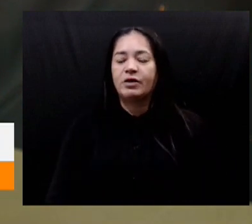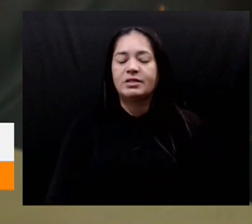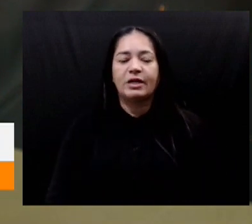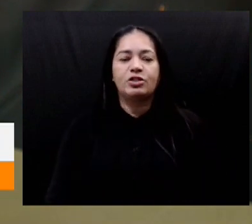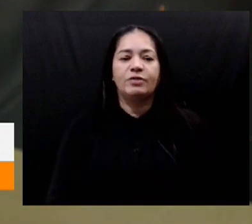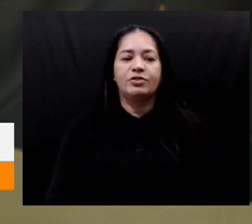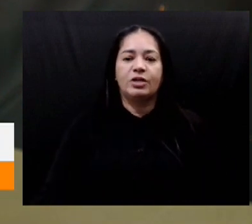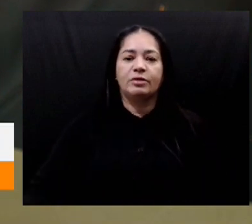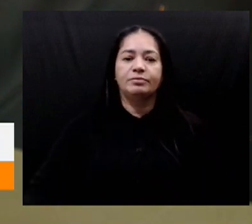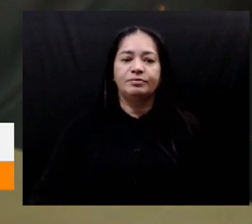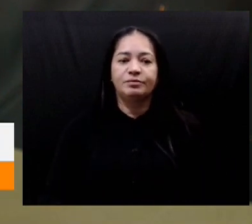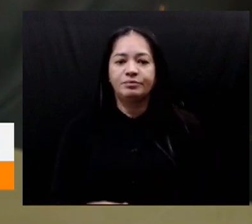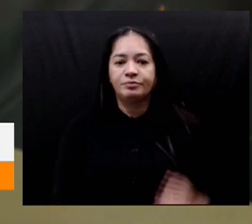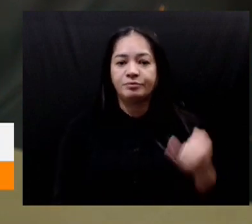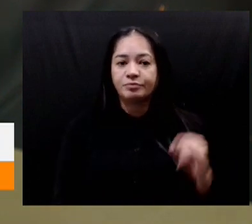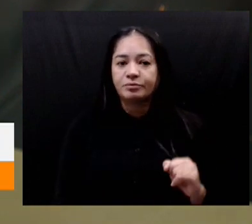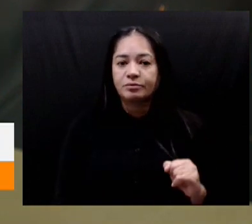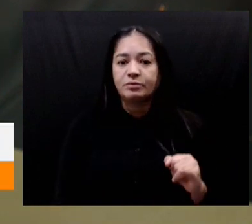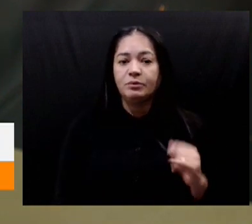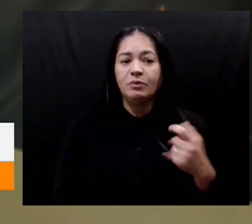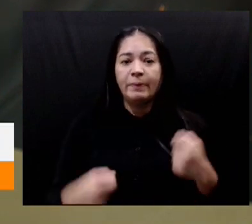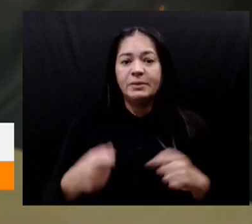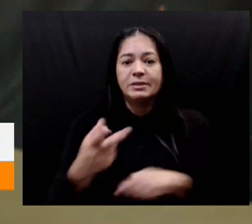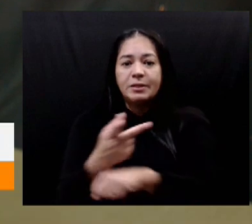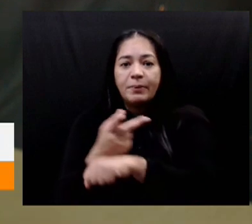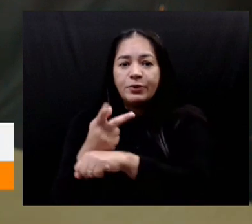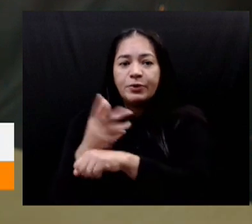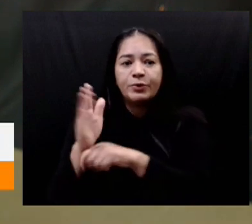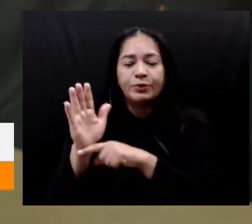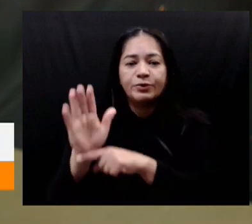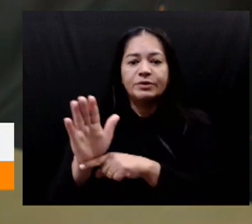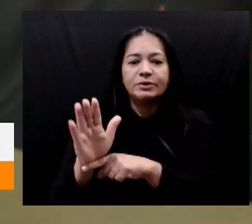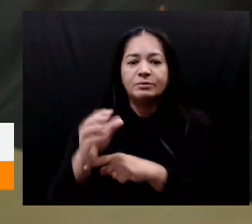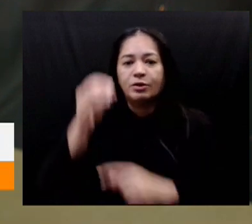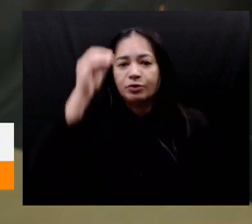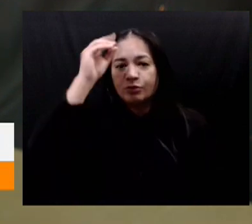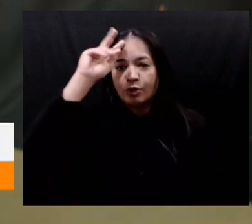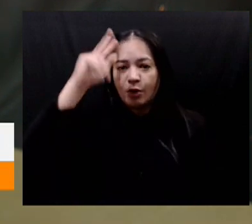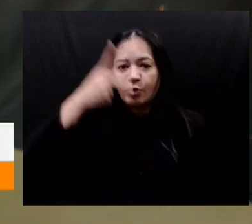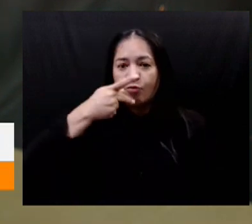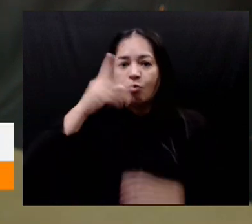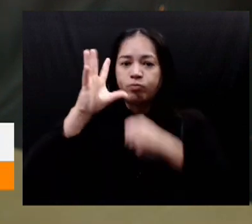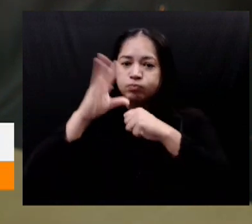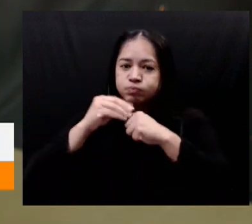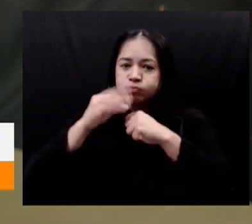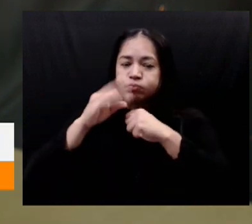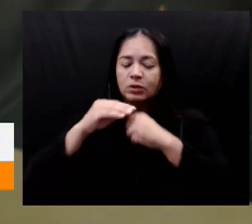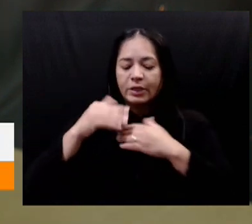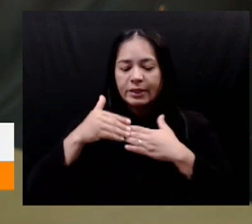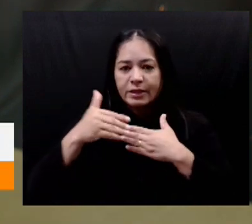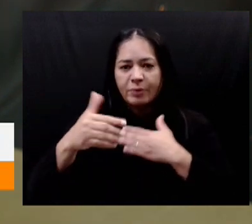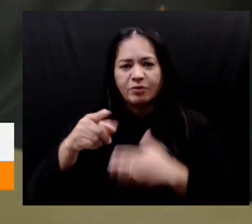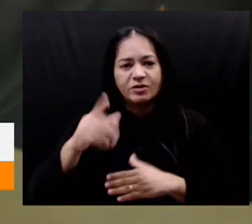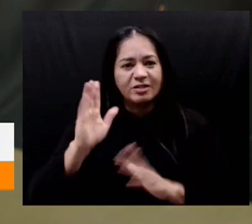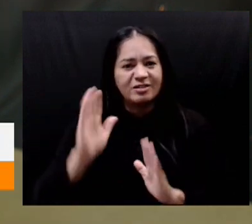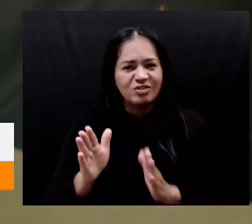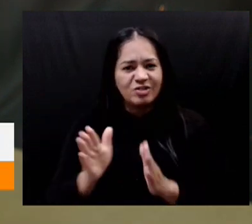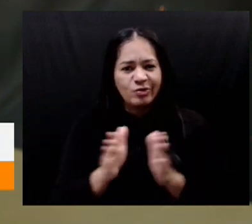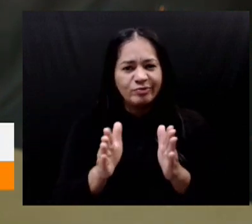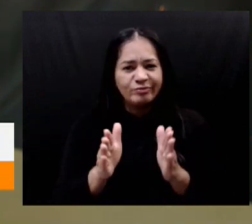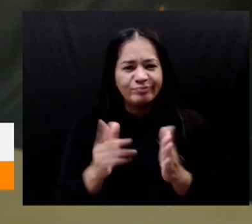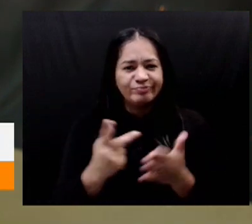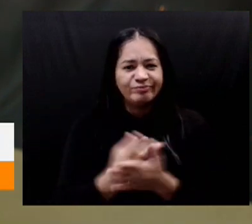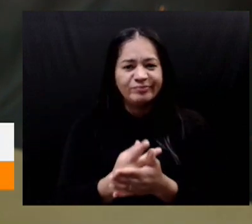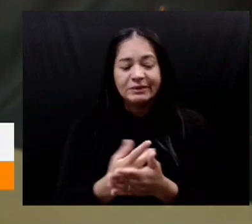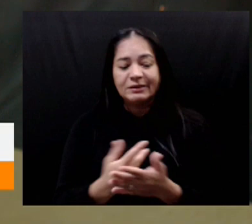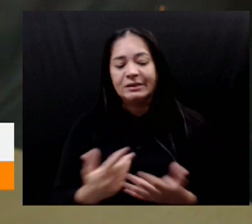buscar ajuda, para ter o autoconhecimento, depois que você já trilhou um caminho, na verdade, a gente tem que